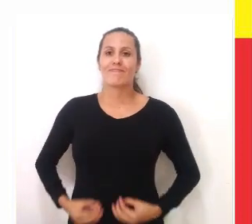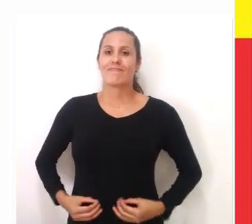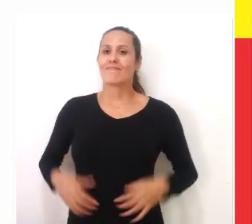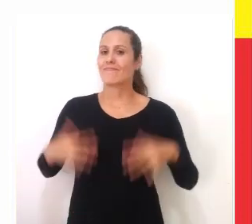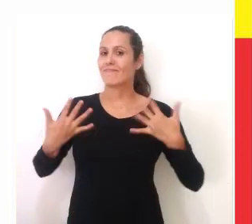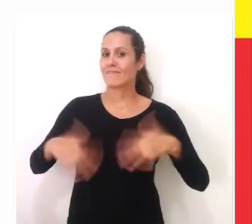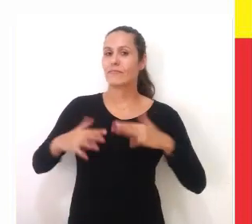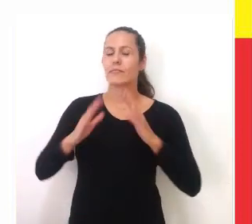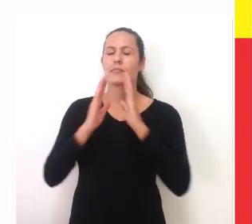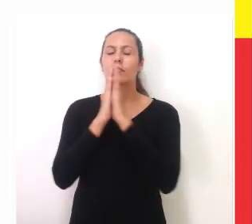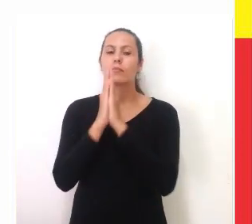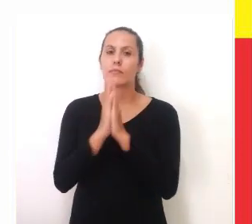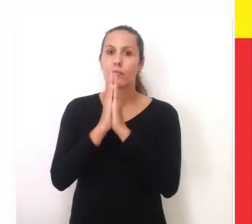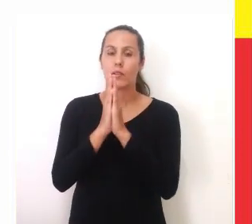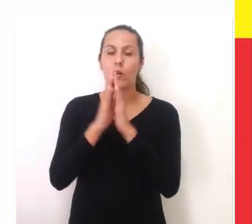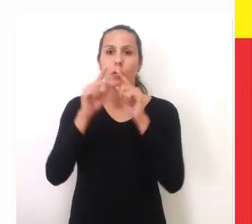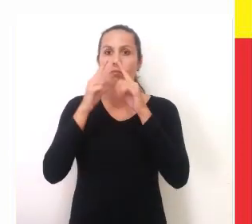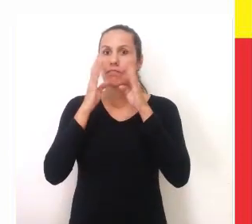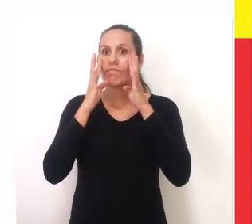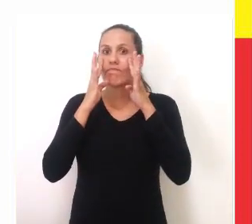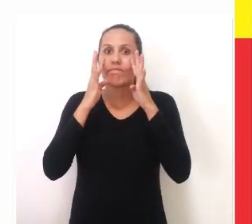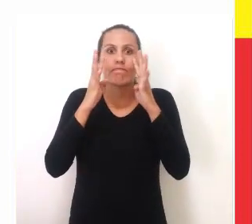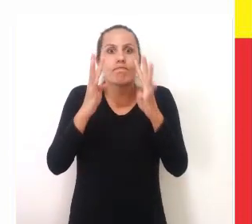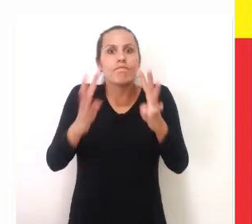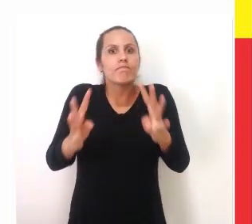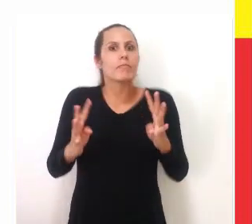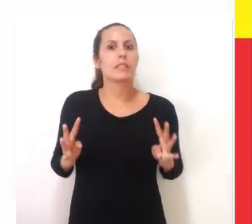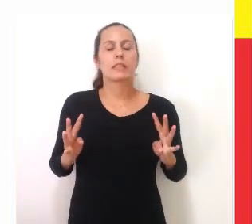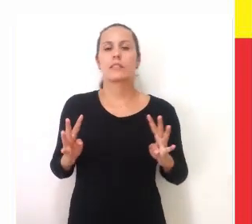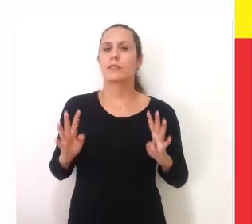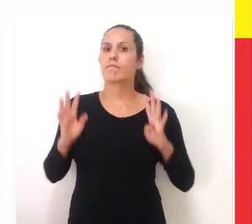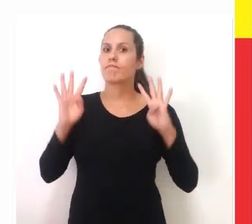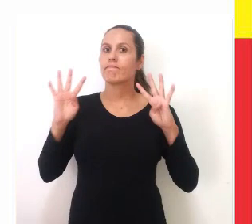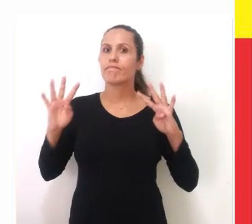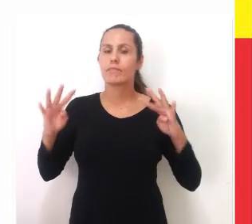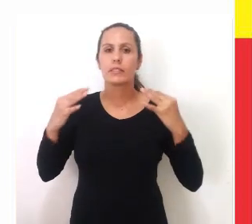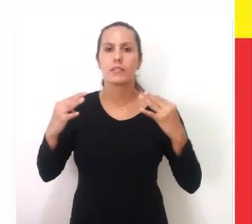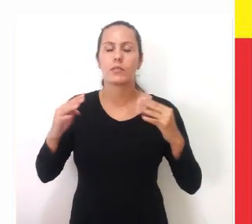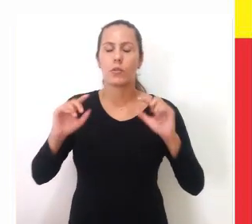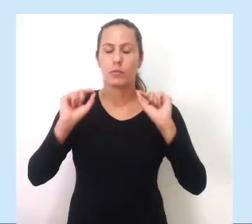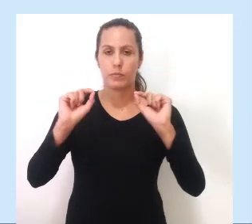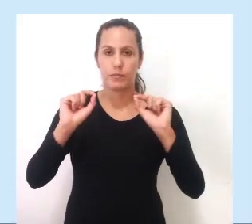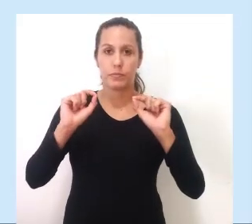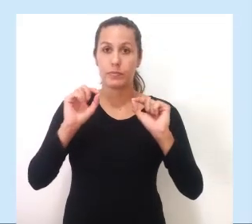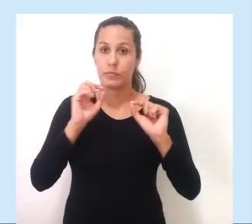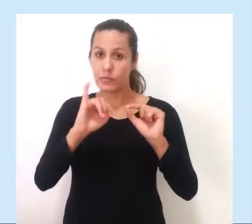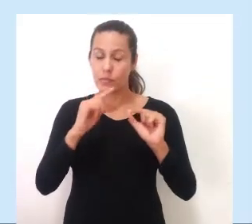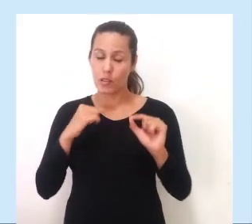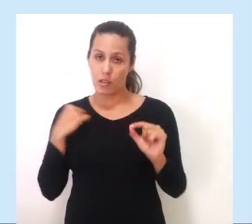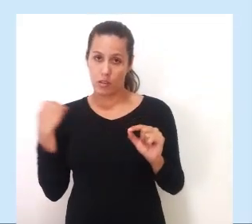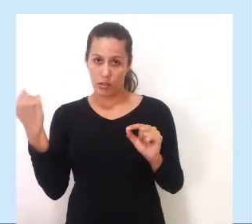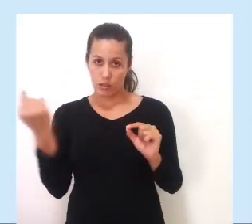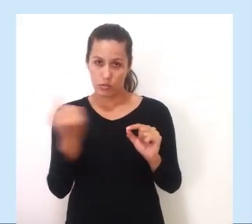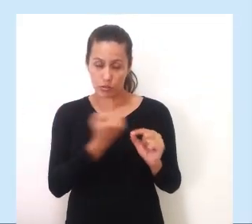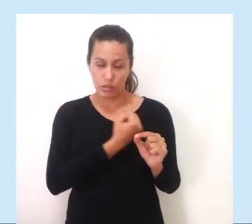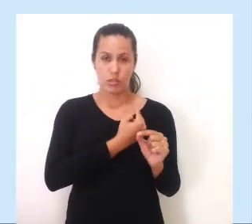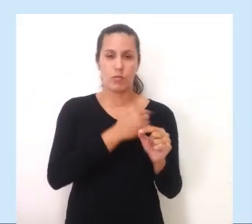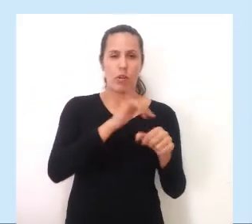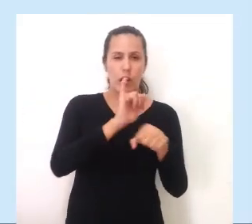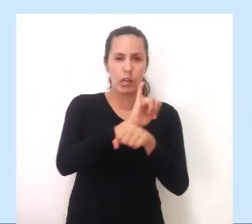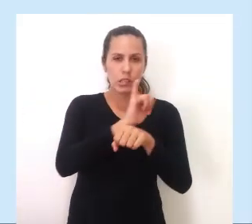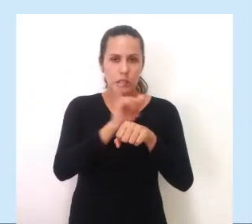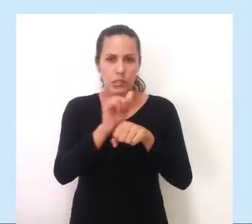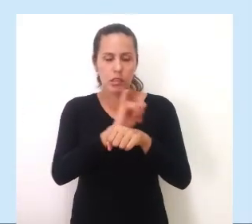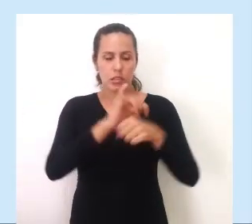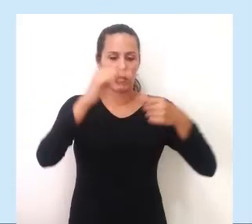e vaginais. Vejam a imagem. Então, garotada, presta bem atenção. Se